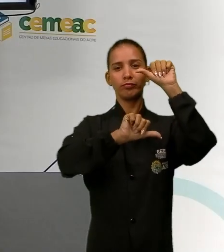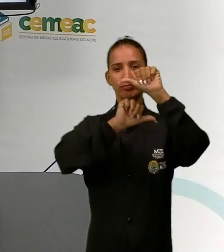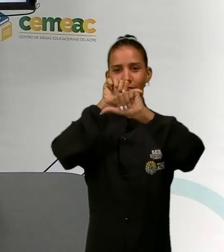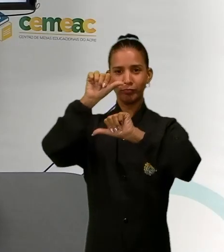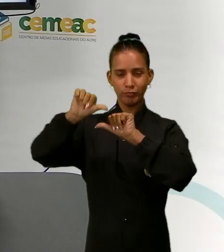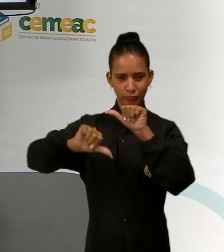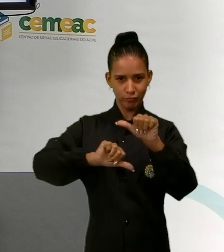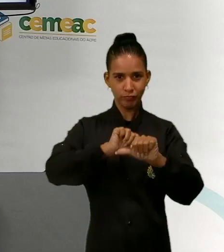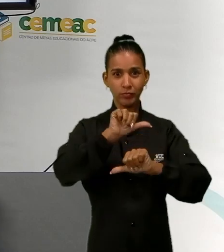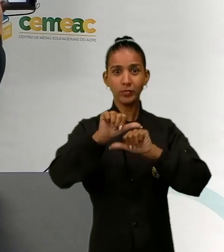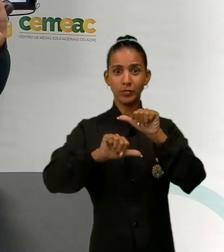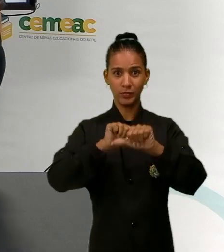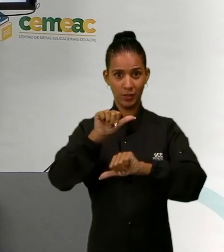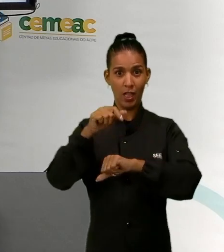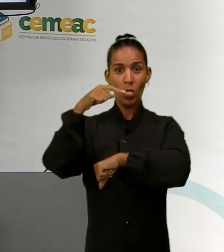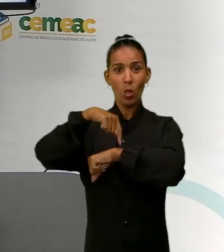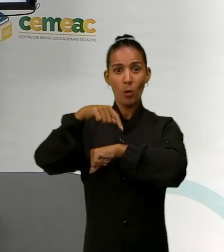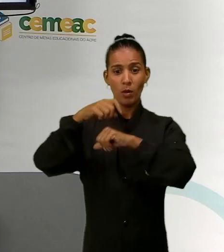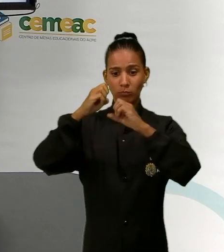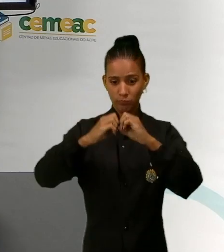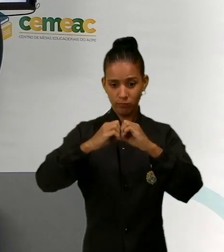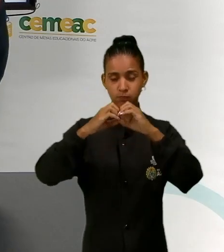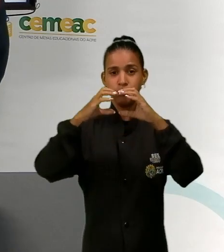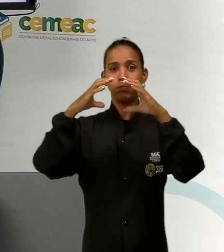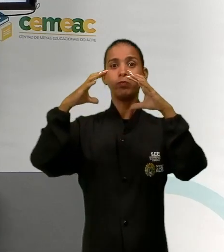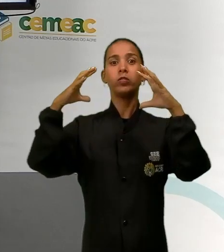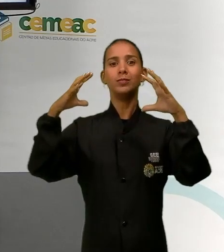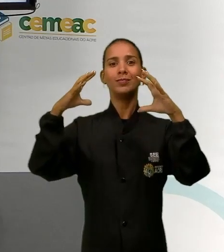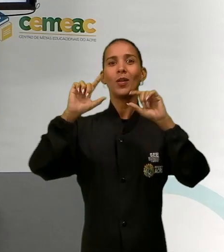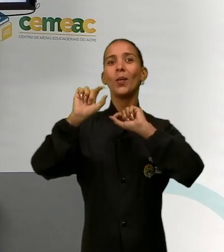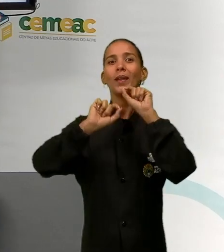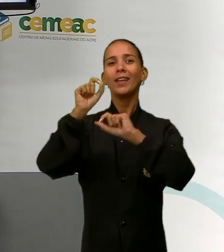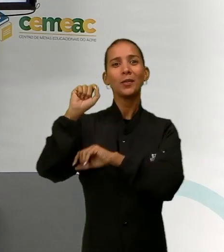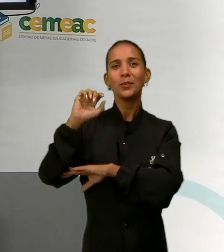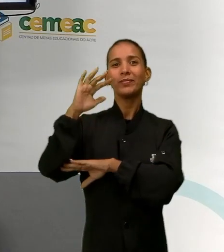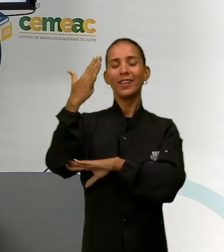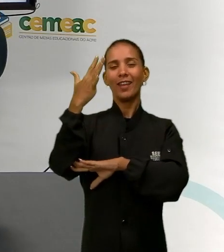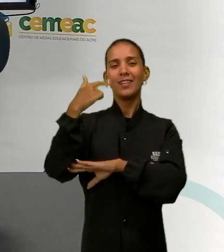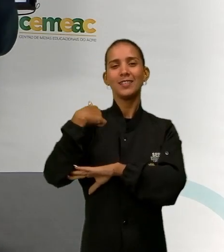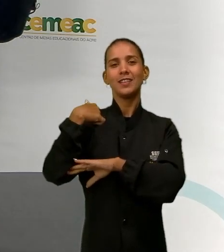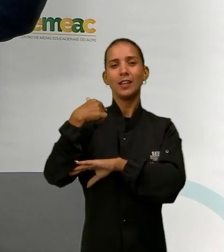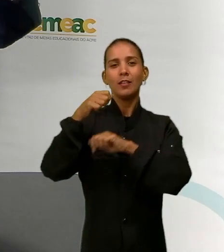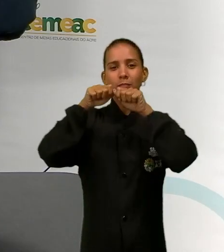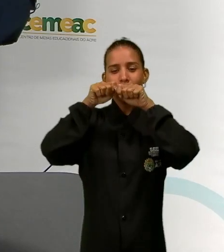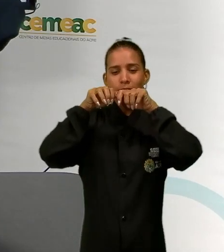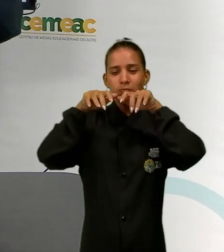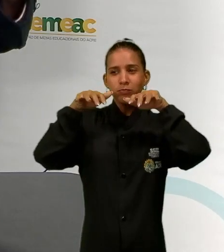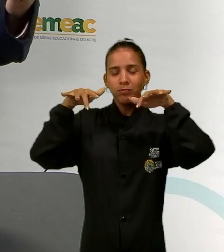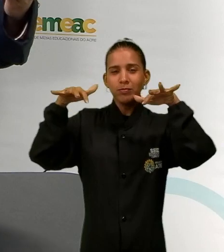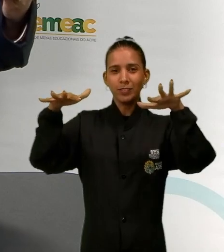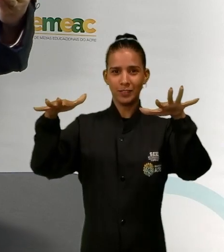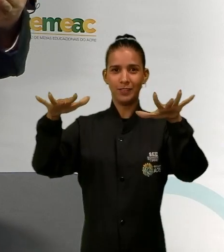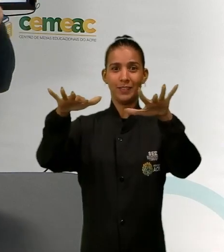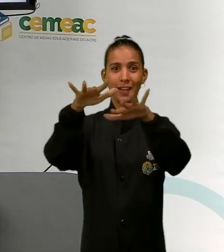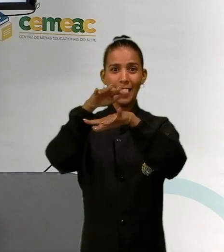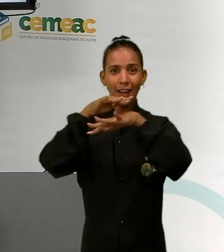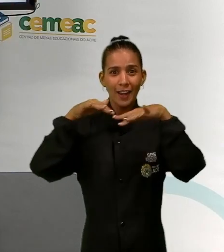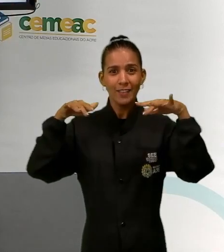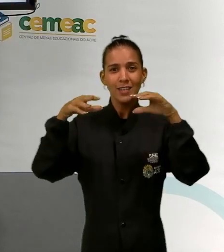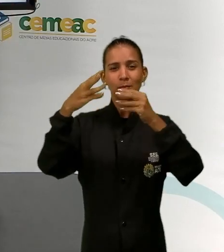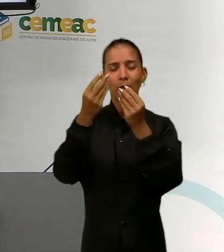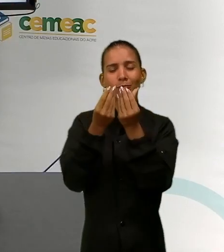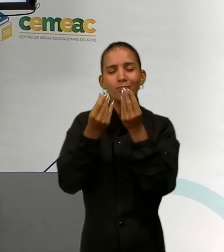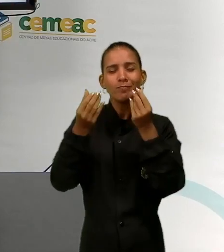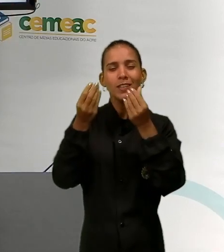essa supernova ela explode, ela vai liberar em todo o universo essa sua poeira, né, que seriam